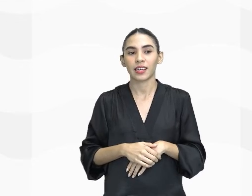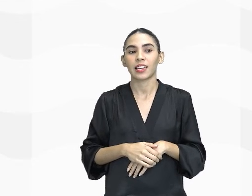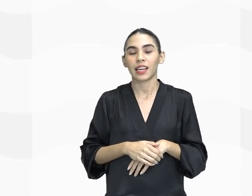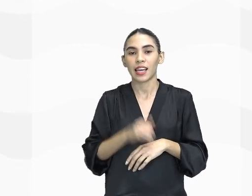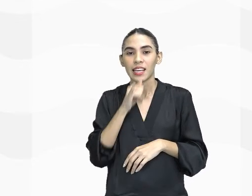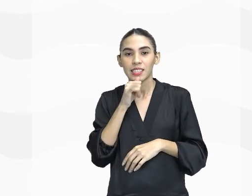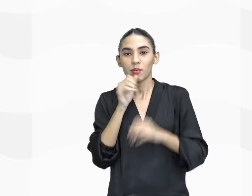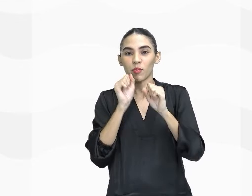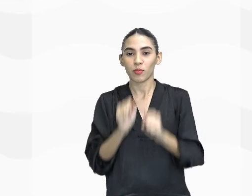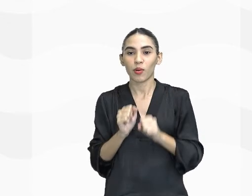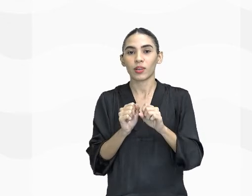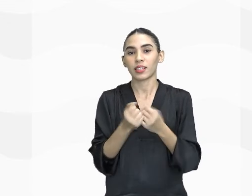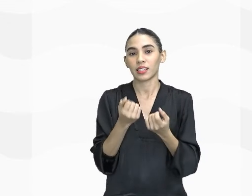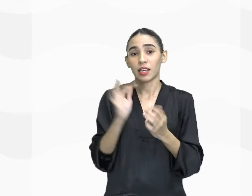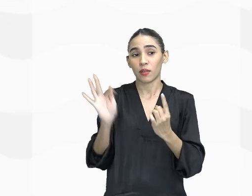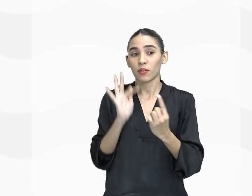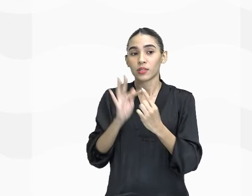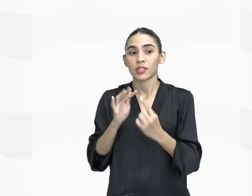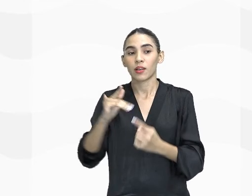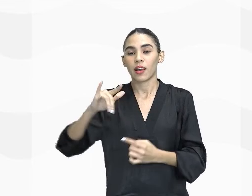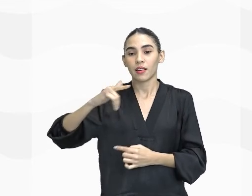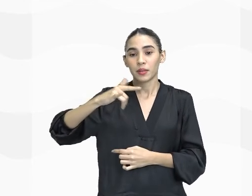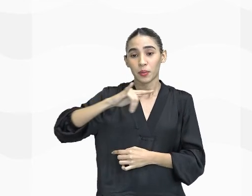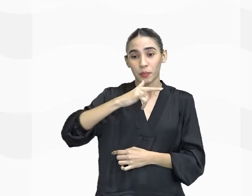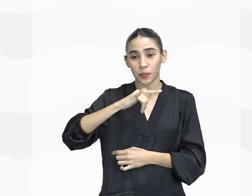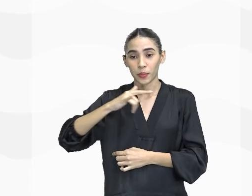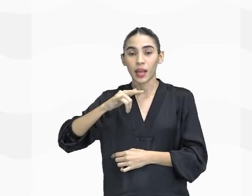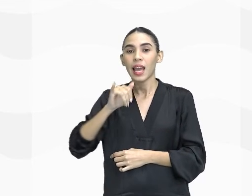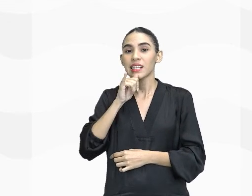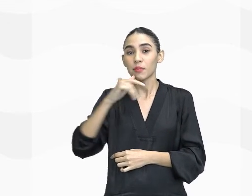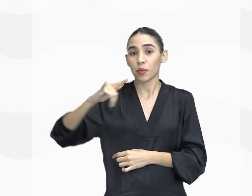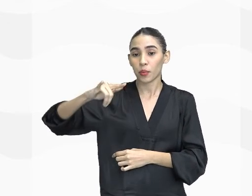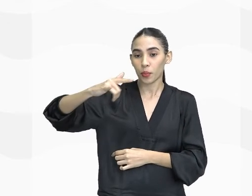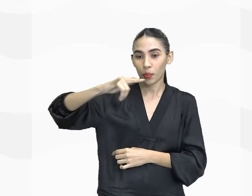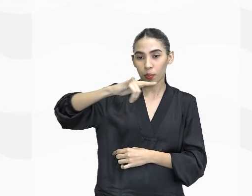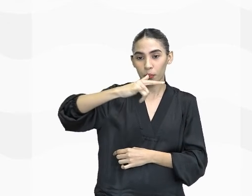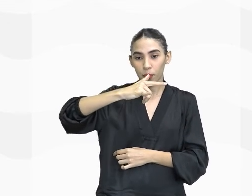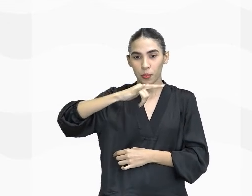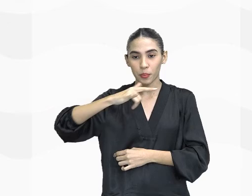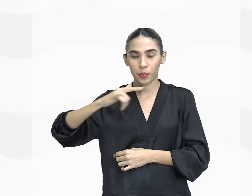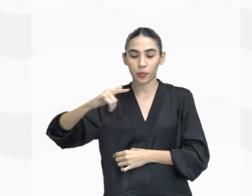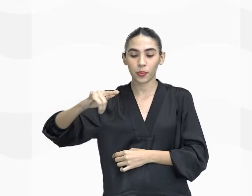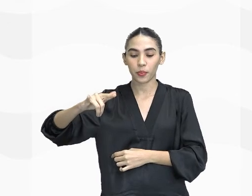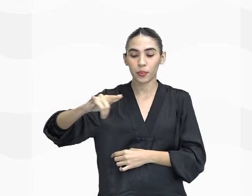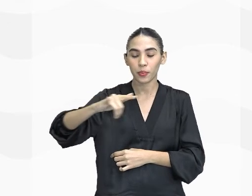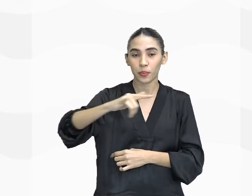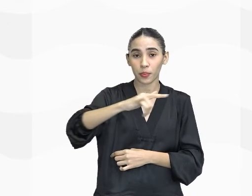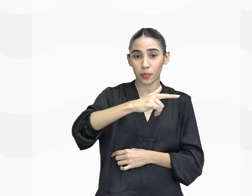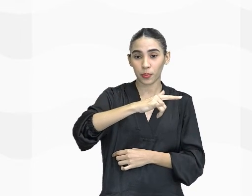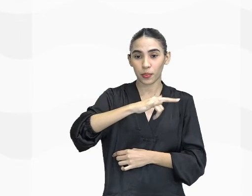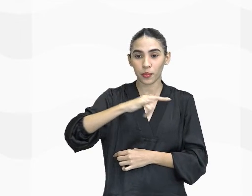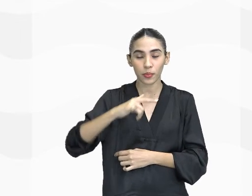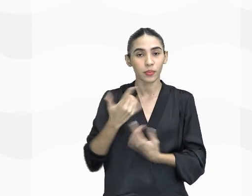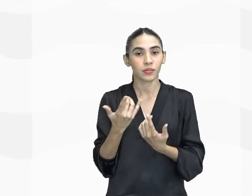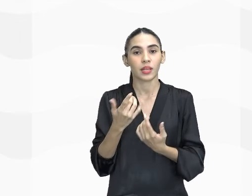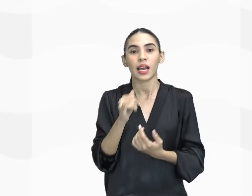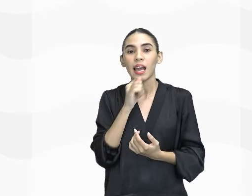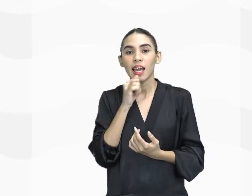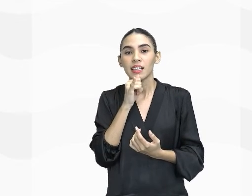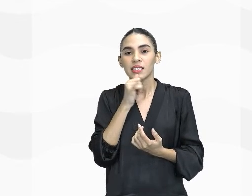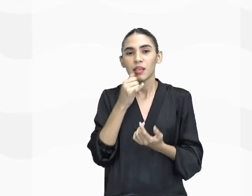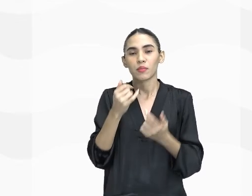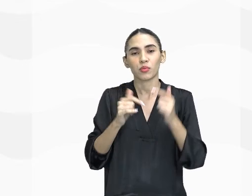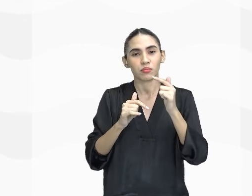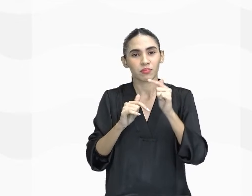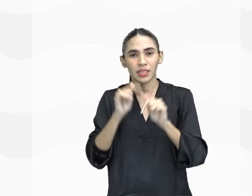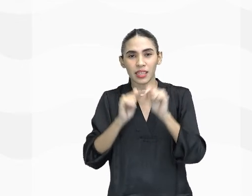eles podem fazer essa função aí, ó. E olha só, nesse caso esse drone, ele está levando ali para essa plantação, né, algum tipo de